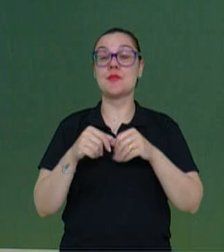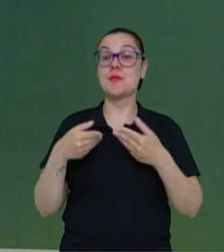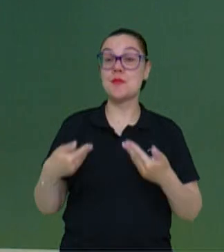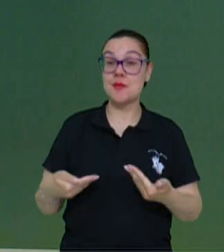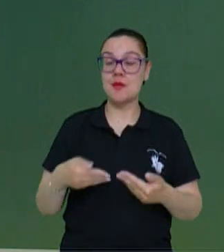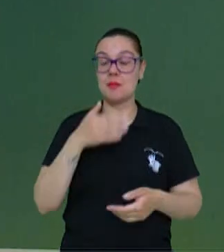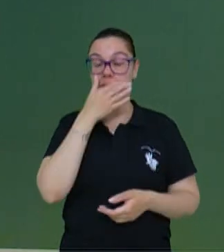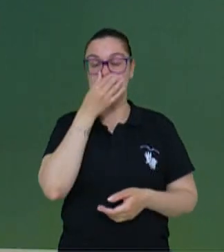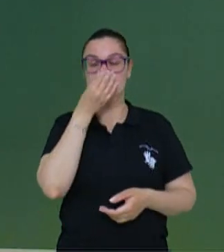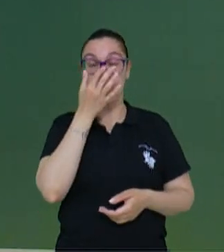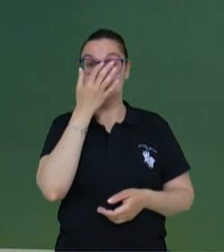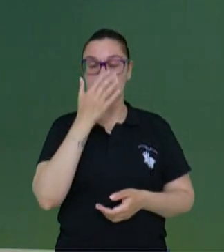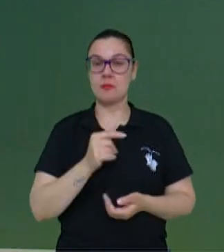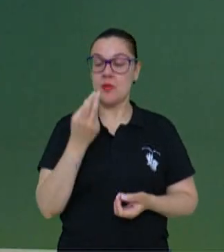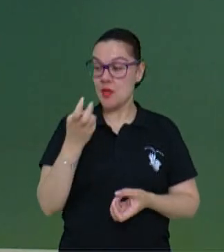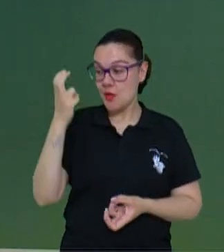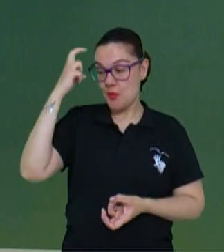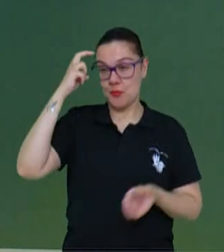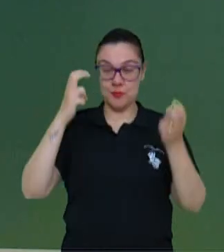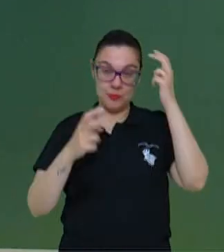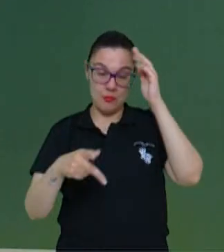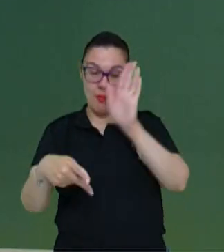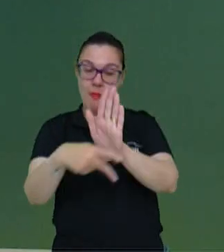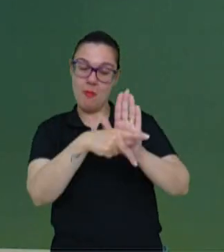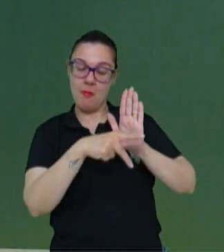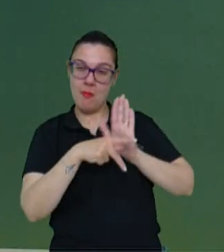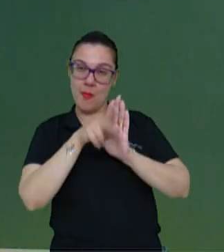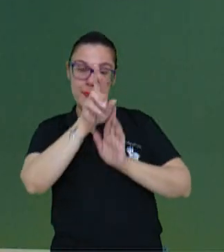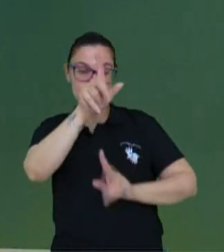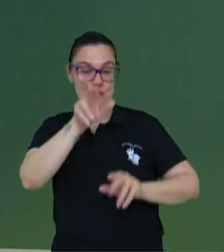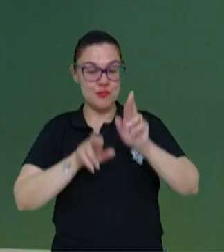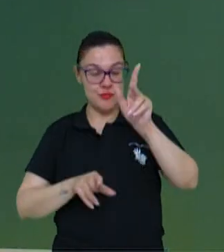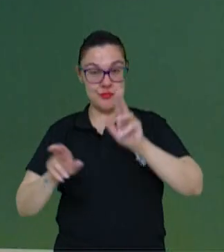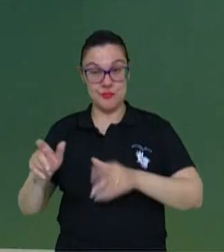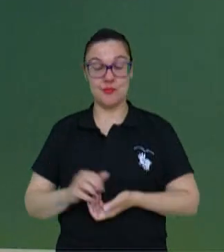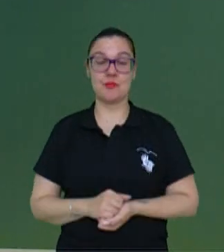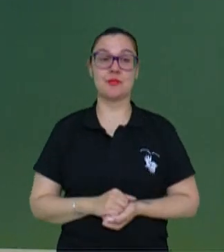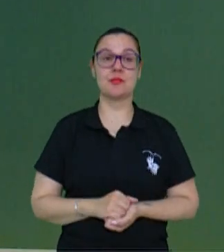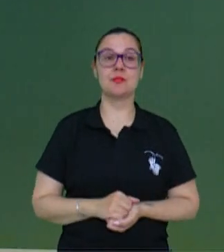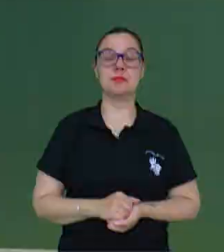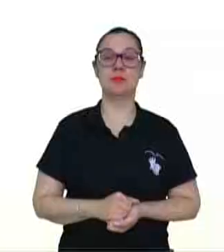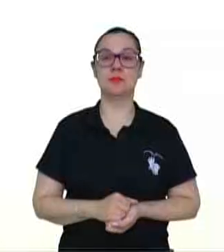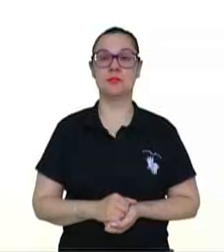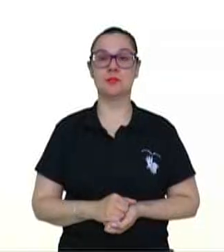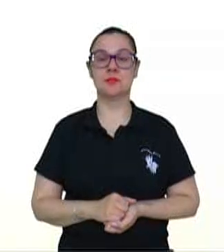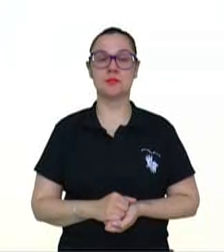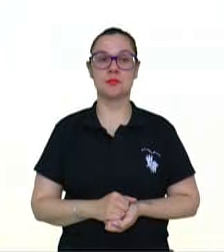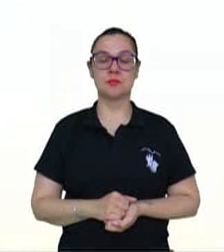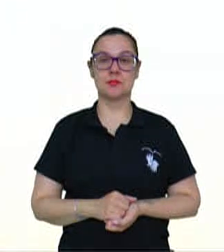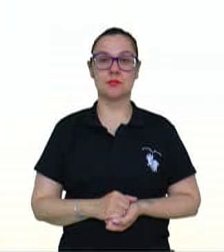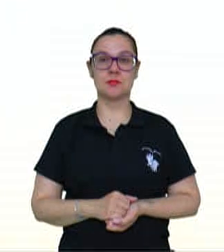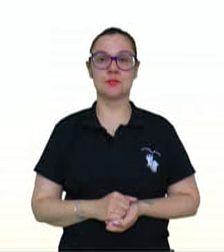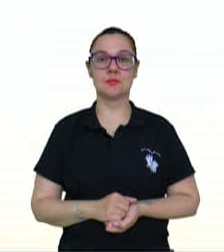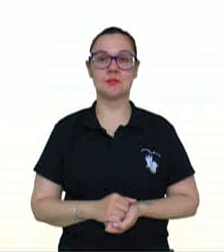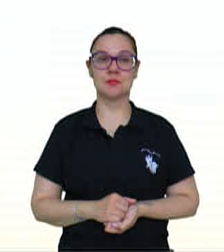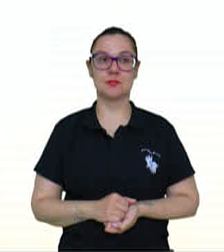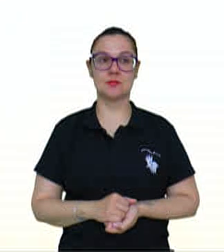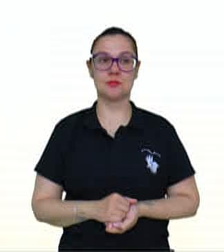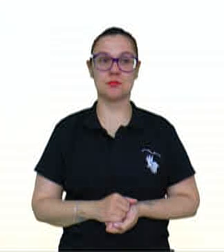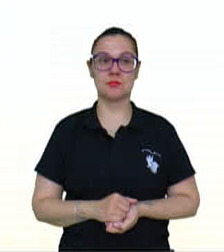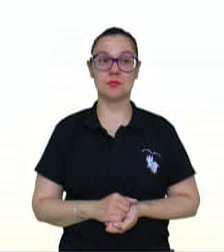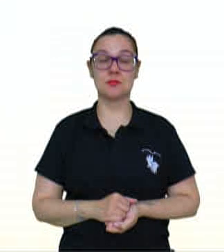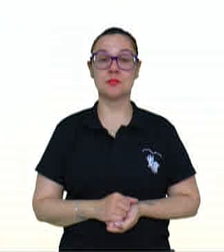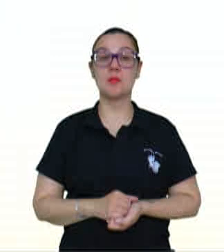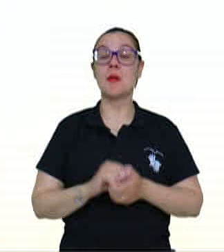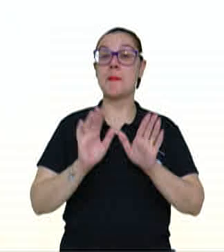que fossem criando culturas próprias, diferentes entre si, aunque com el fundo comum de la tradição